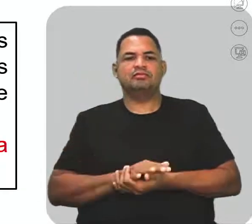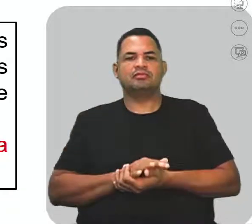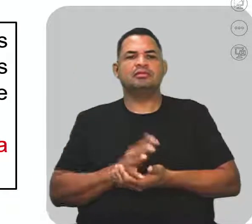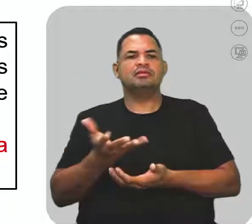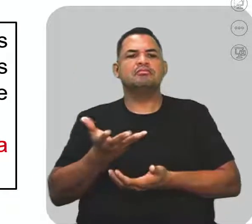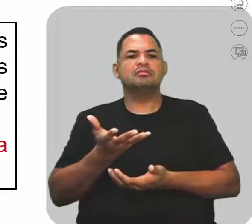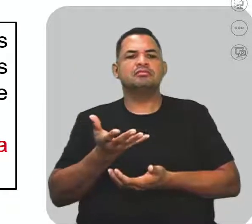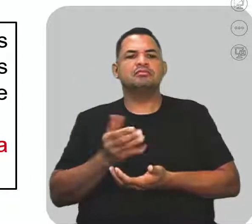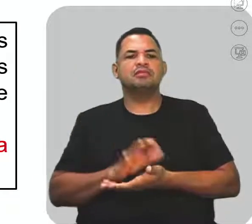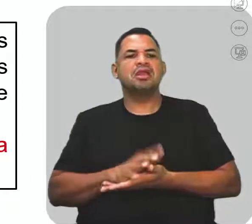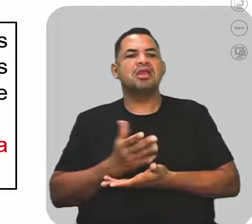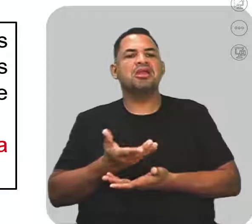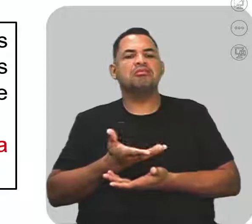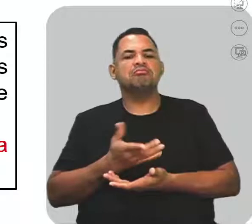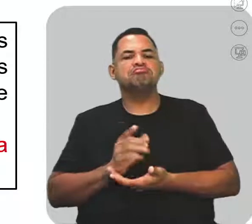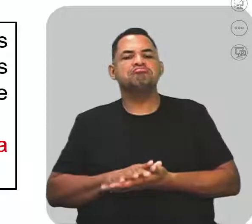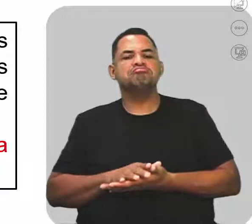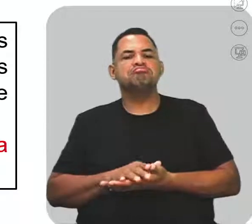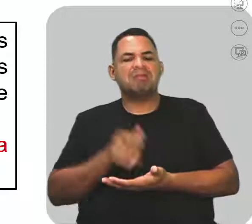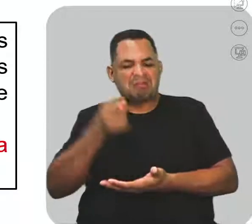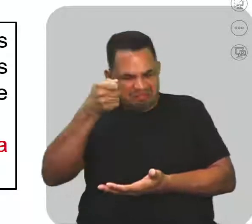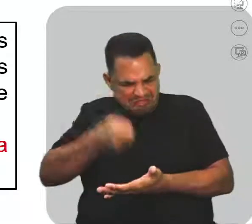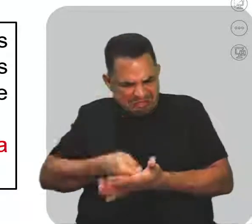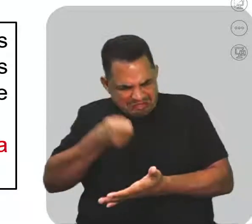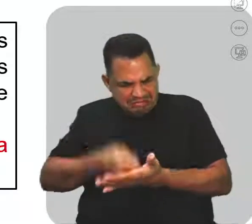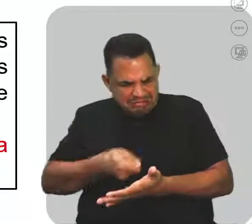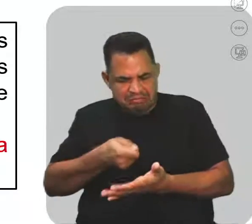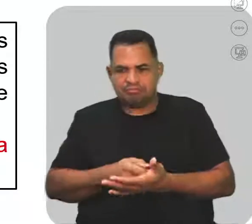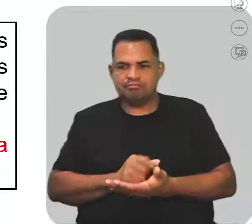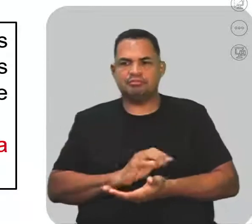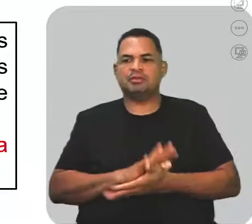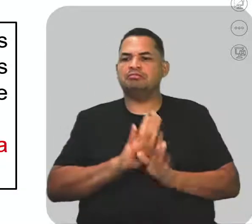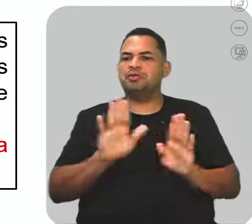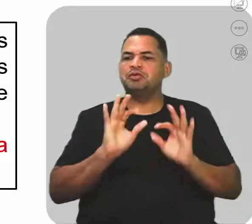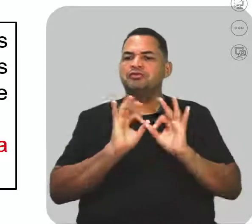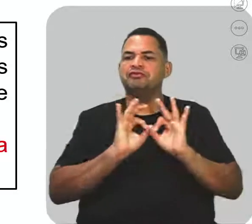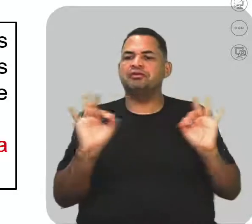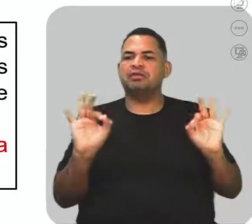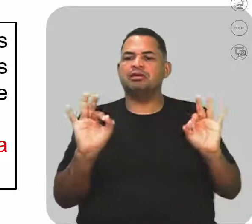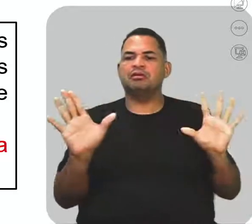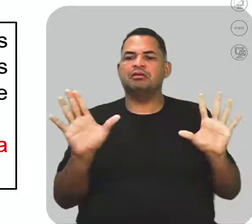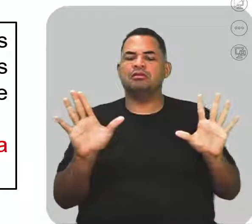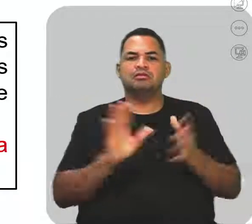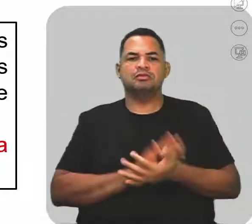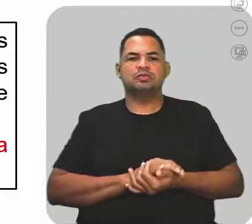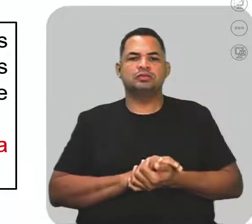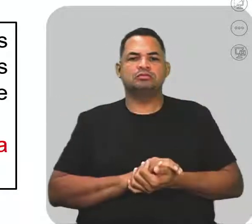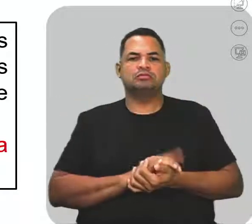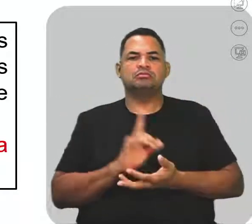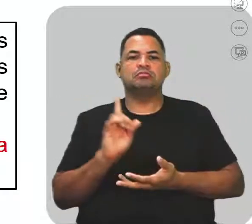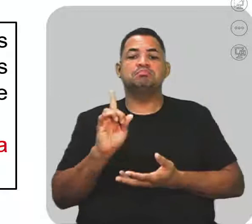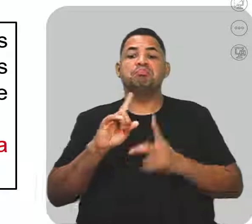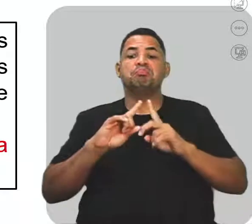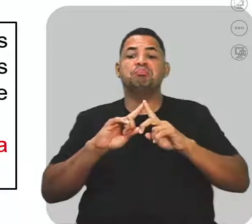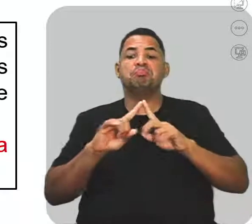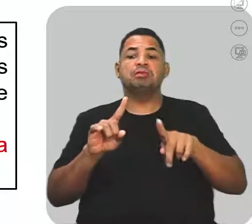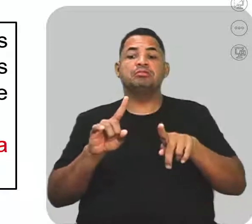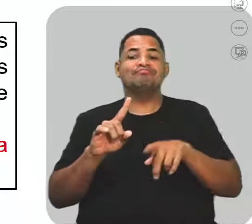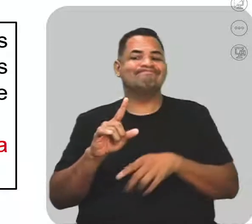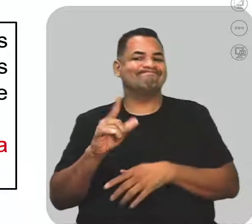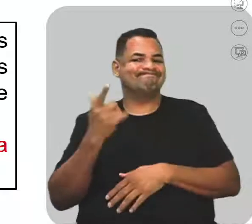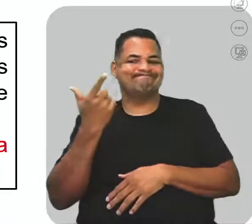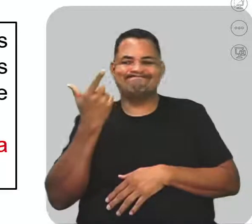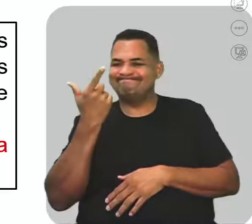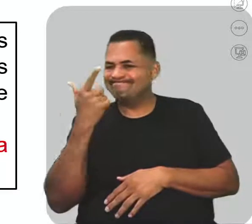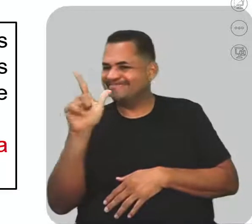tentei, pronto. Essa primeira oração é compreensível, né? Mas não consegui.